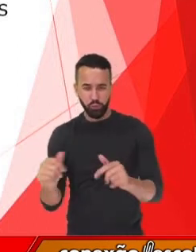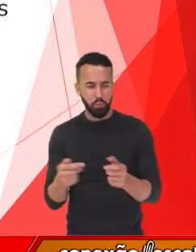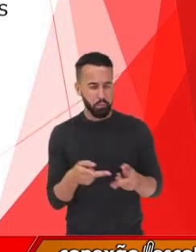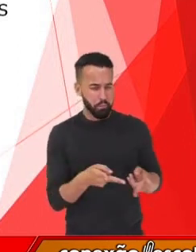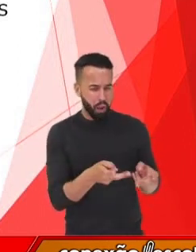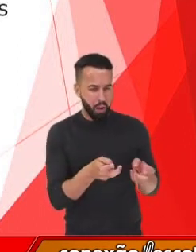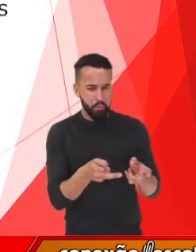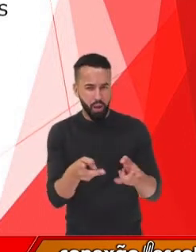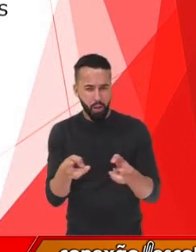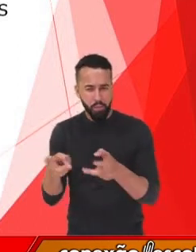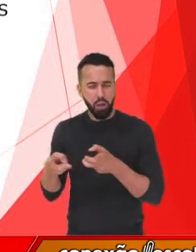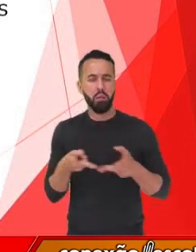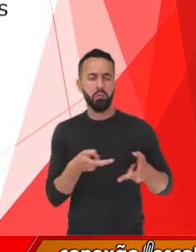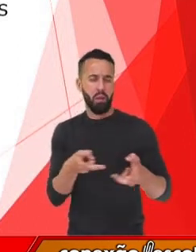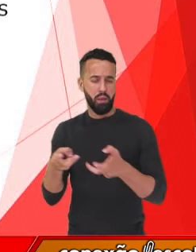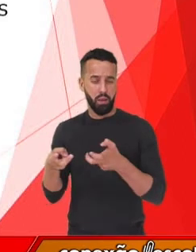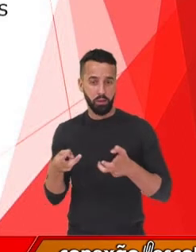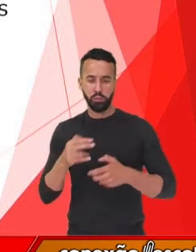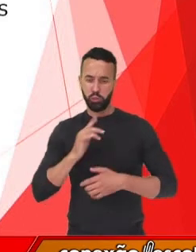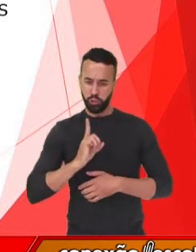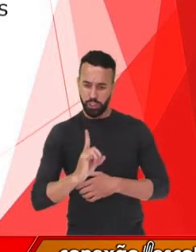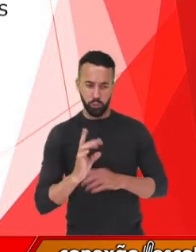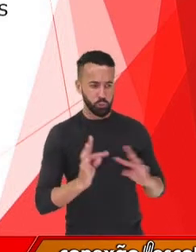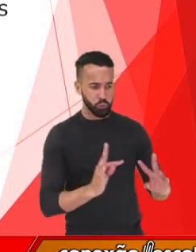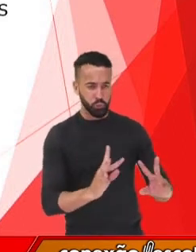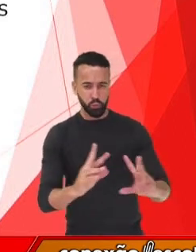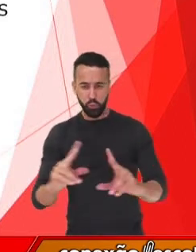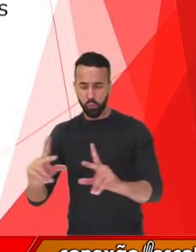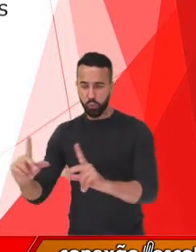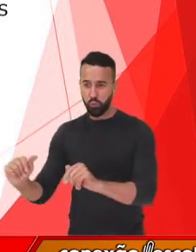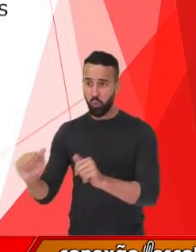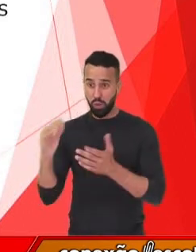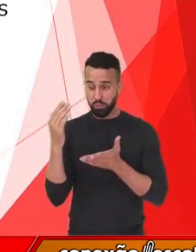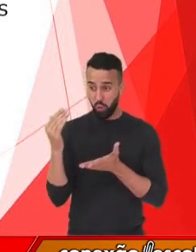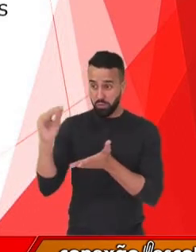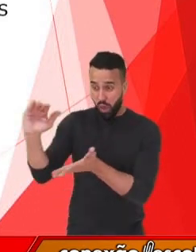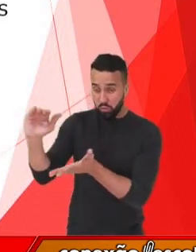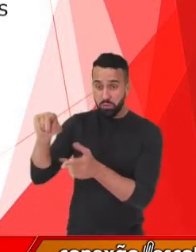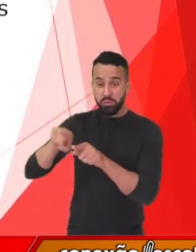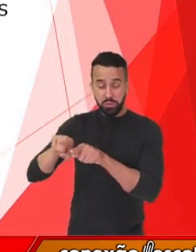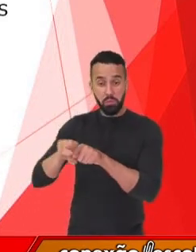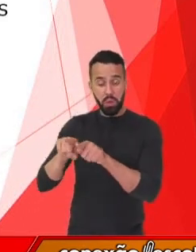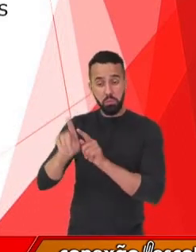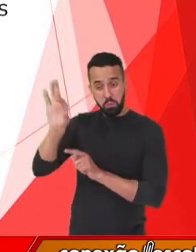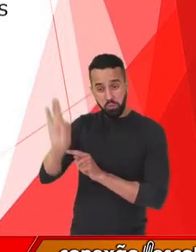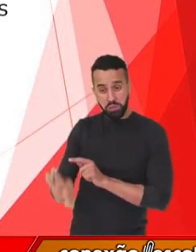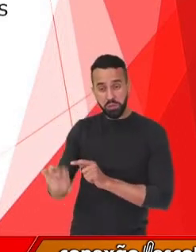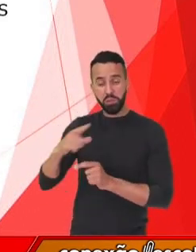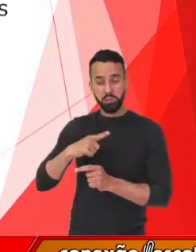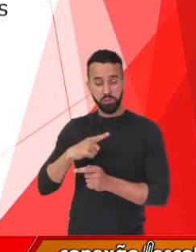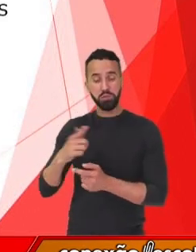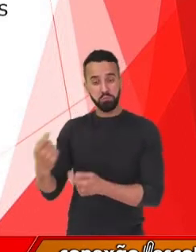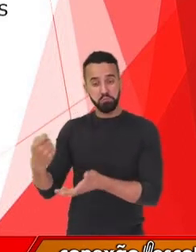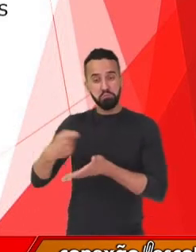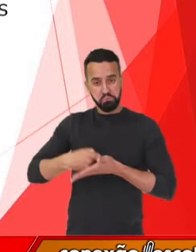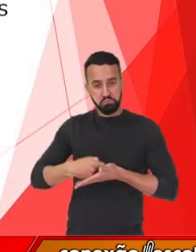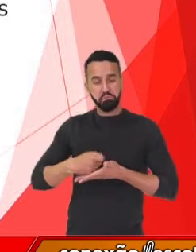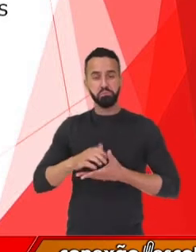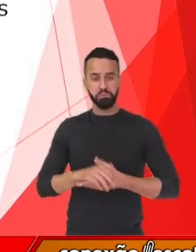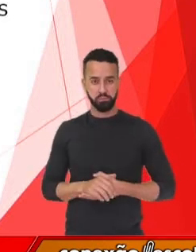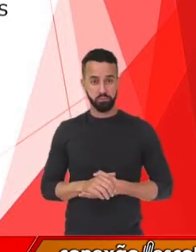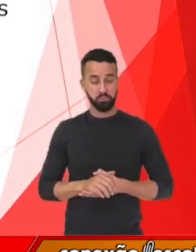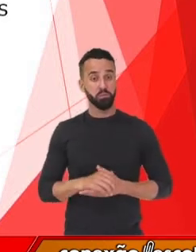adquirindo também o direito sobre tudo que fosse exportado para os outros territórios. Por isso,